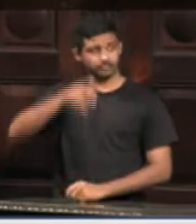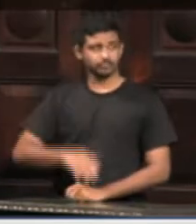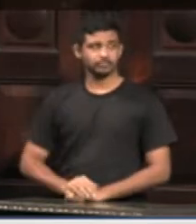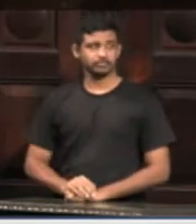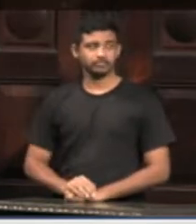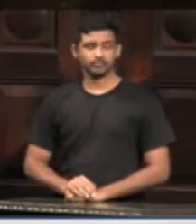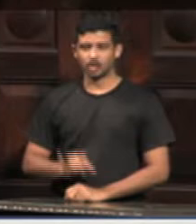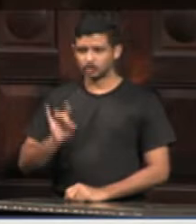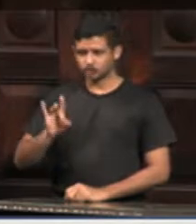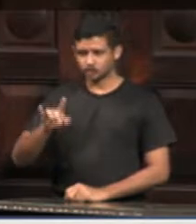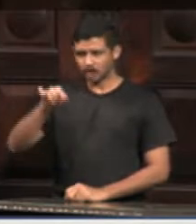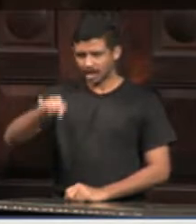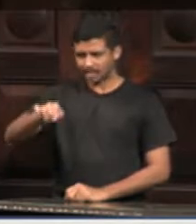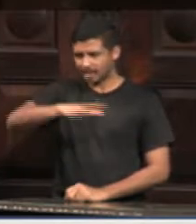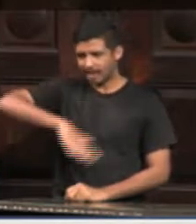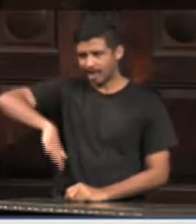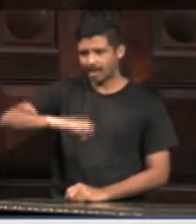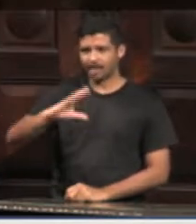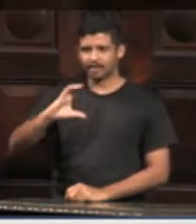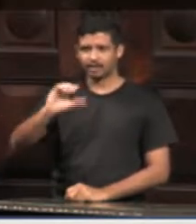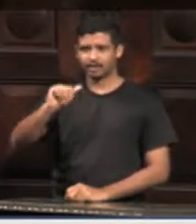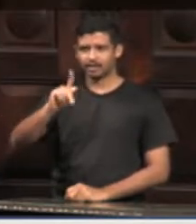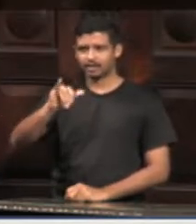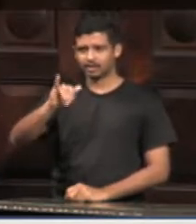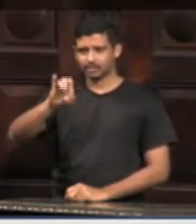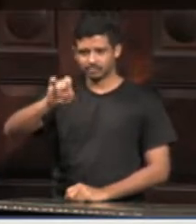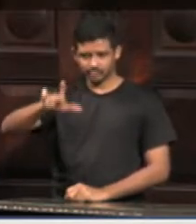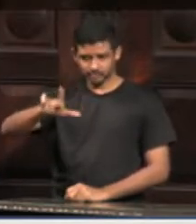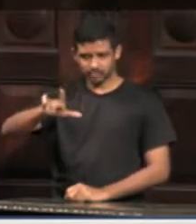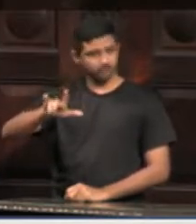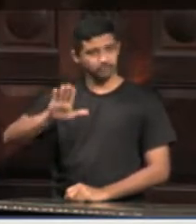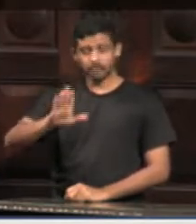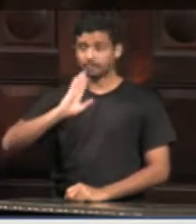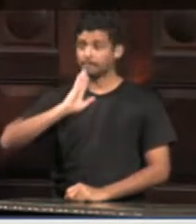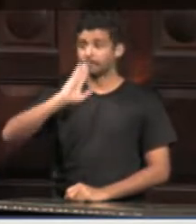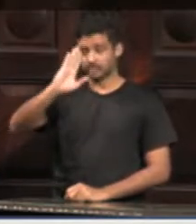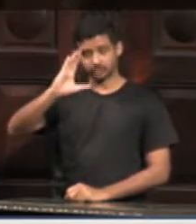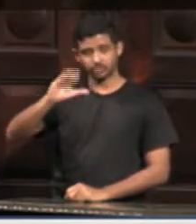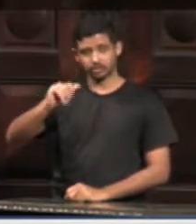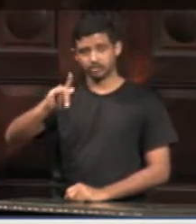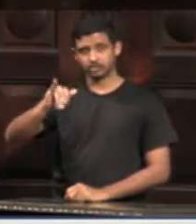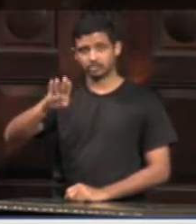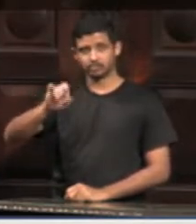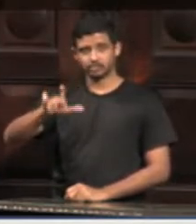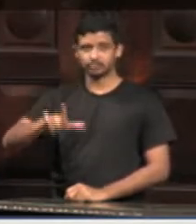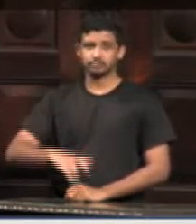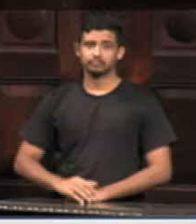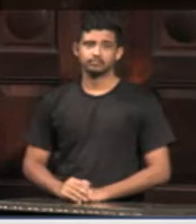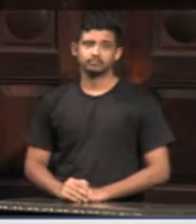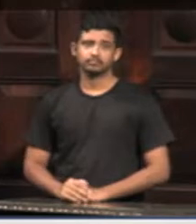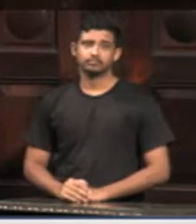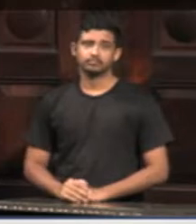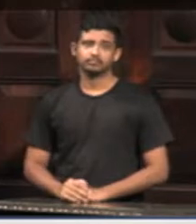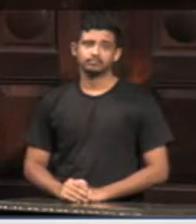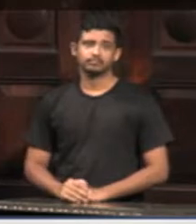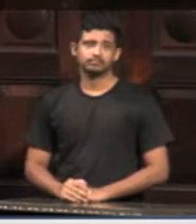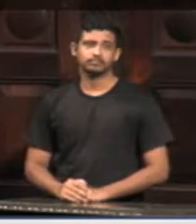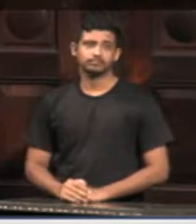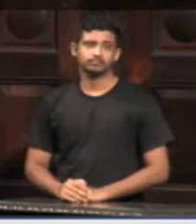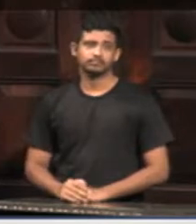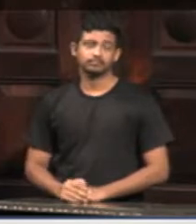apenas na capital, mas principalmente na capital. E aí,